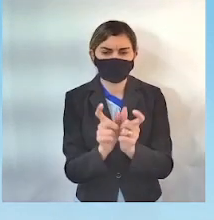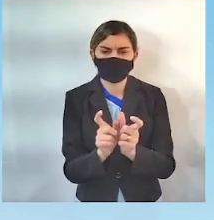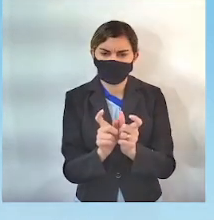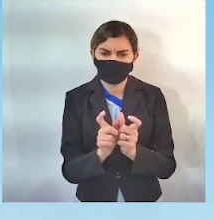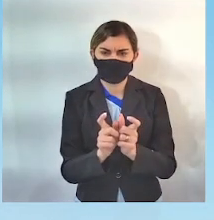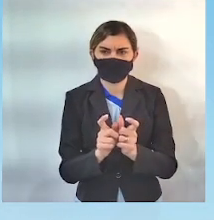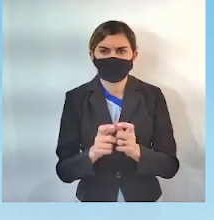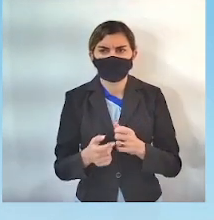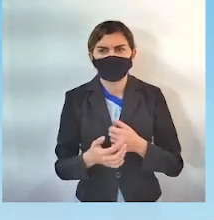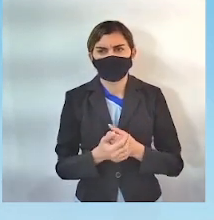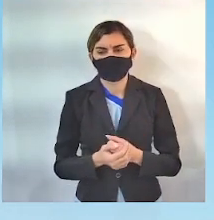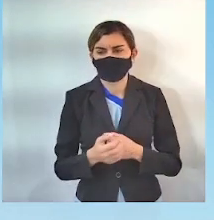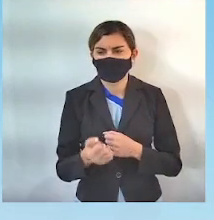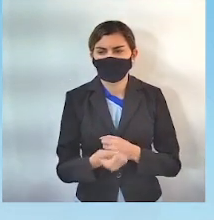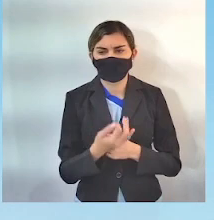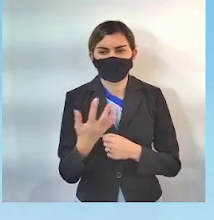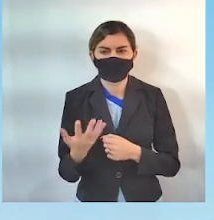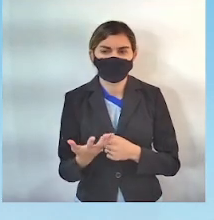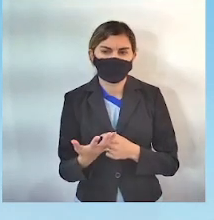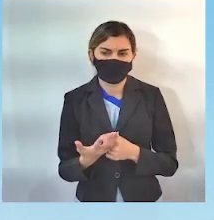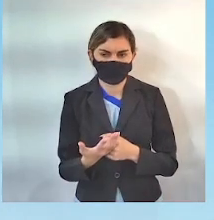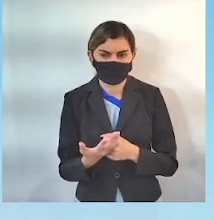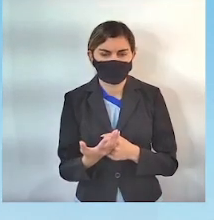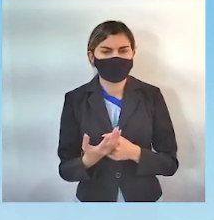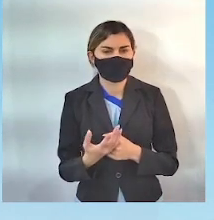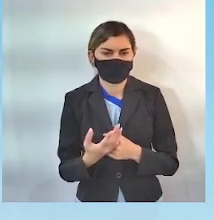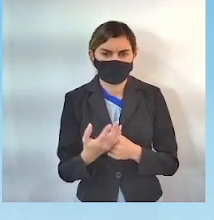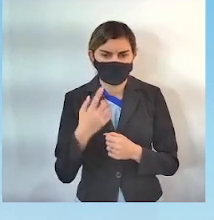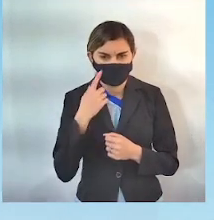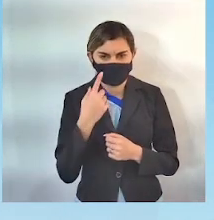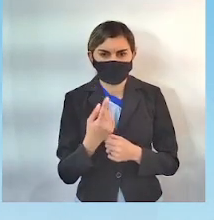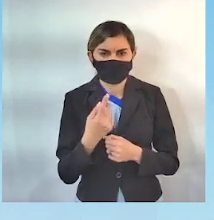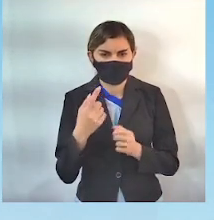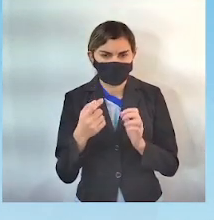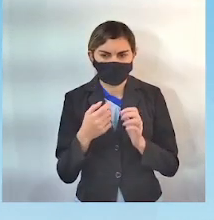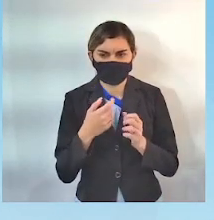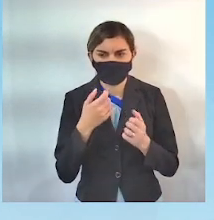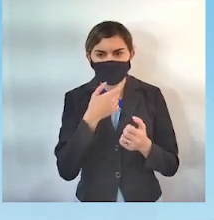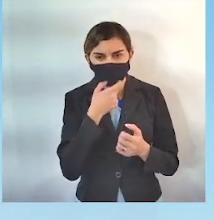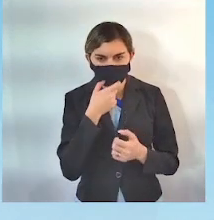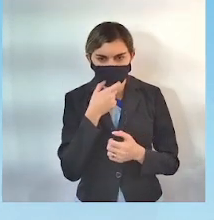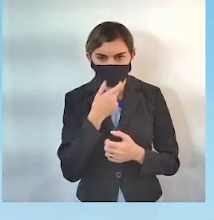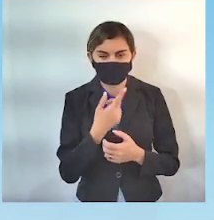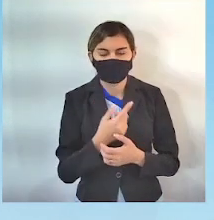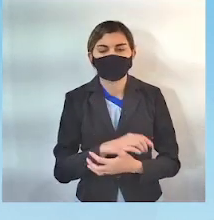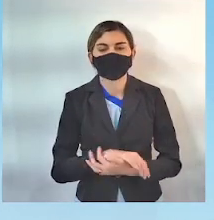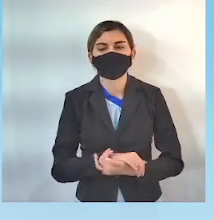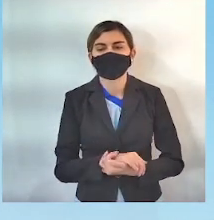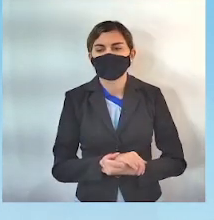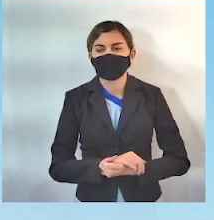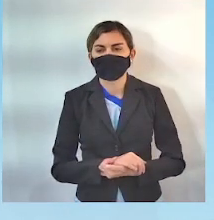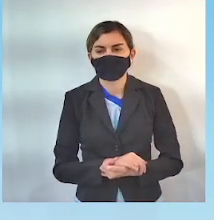Juan wants to meet her.